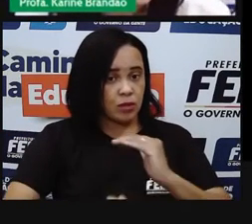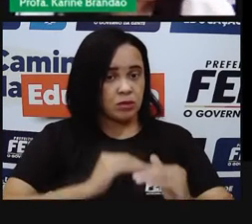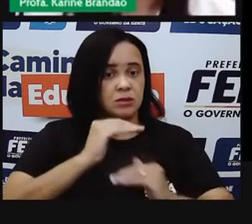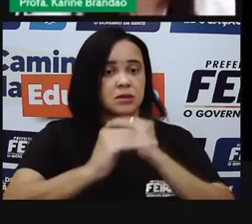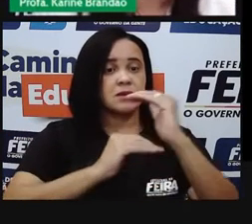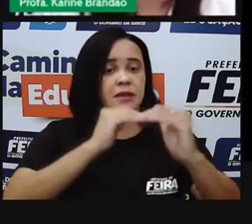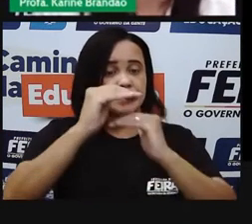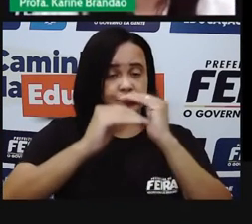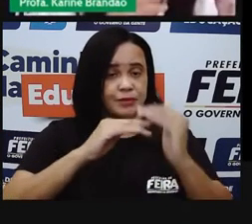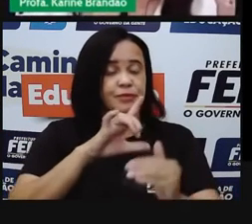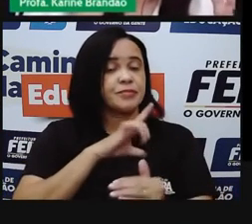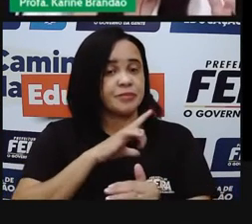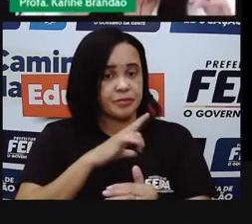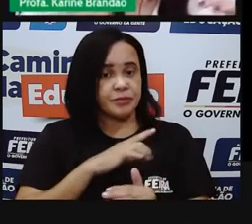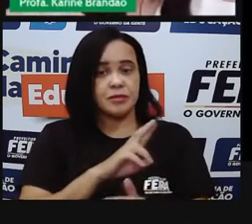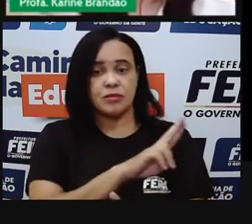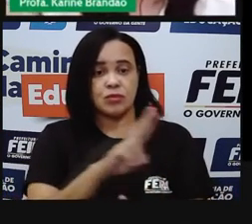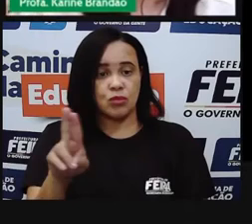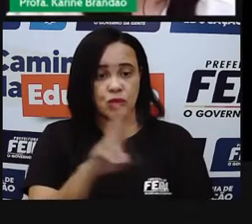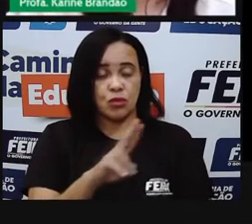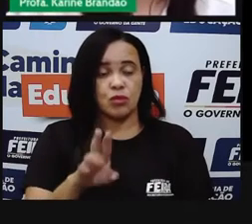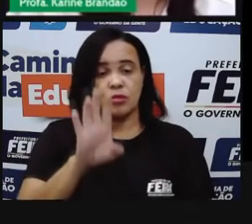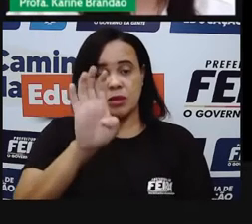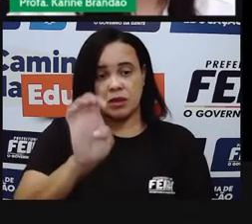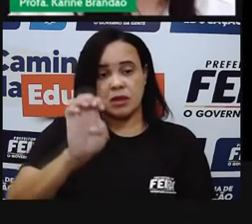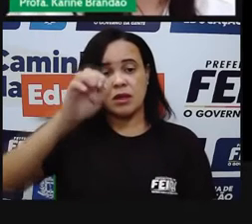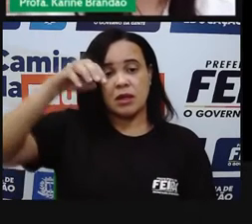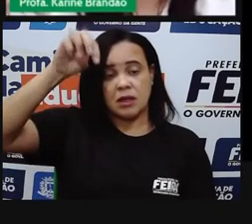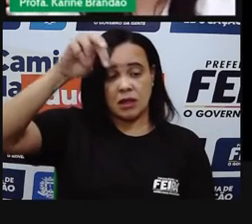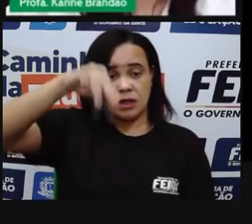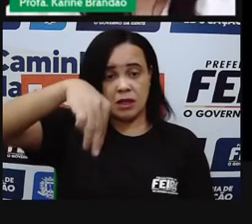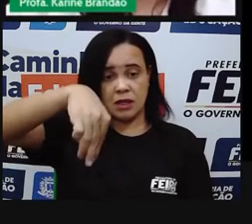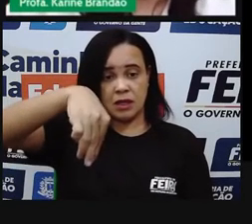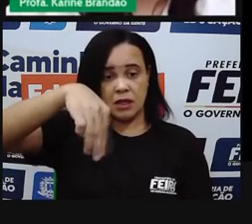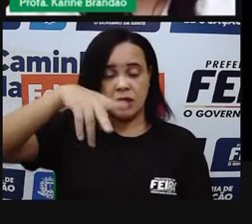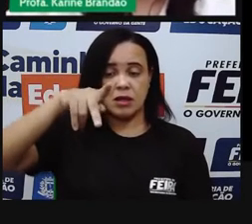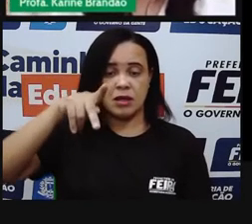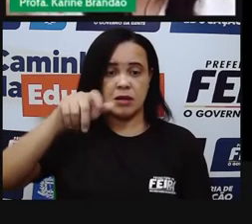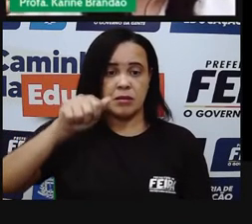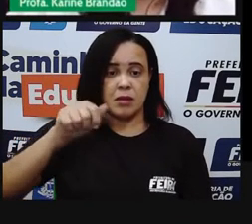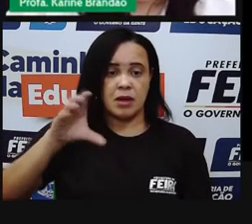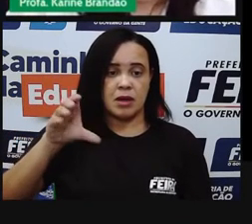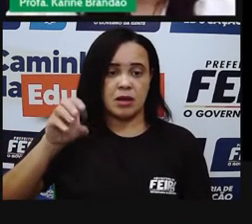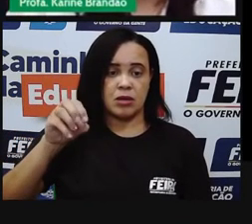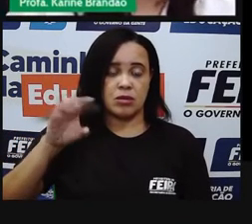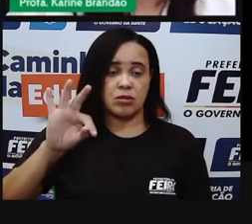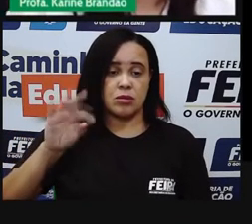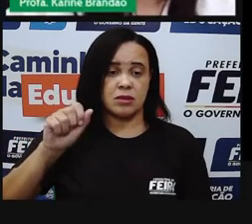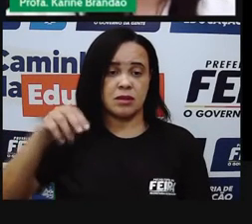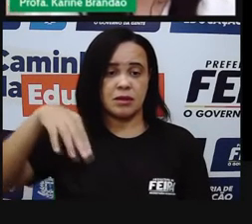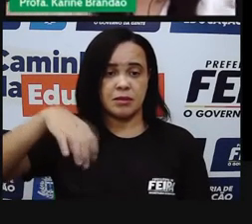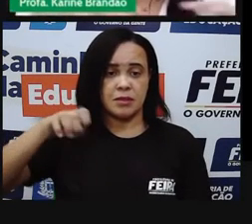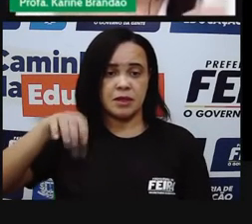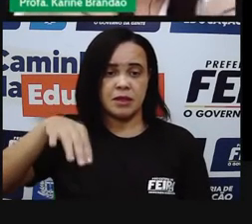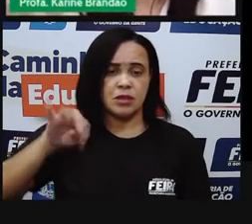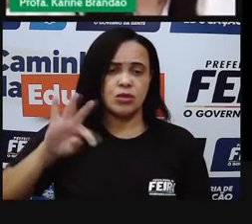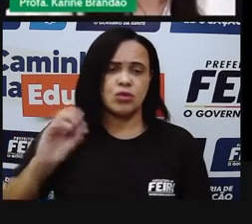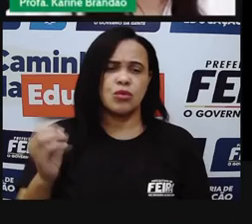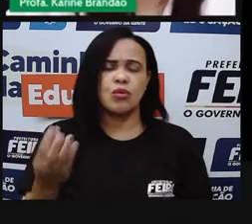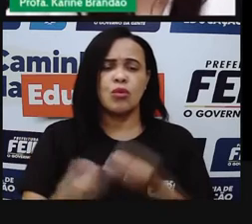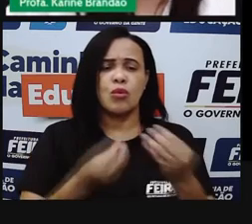empacotamento. Como assim, pró? Esse material genético, imagine uma fita, um fio, né,